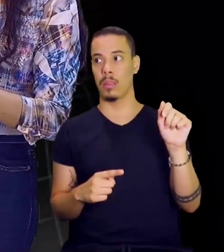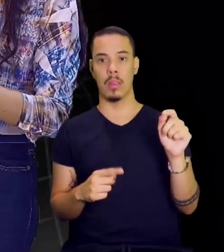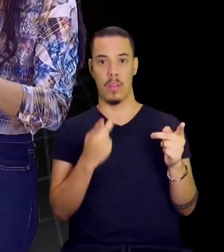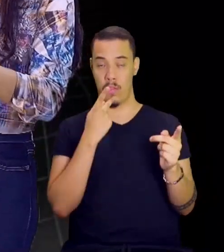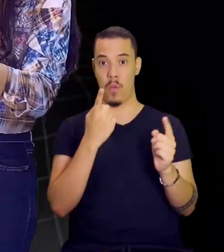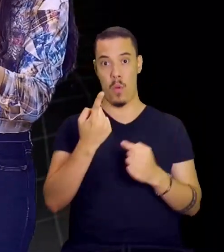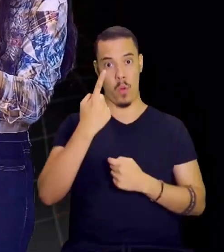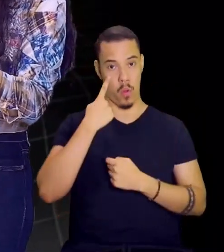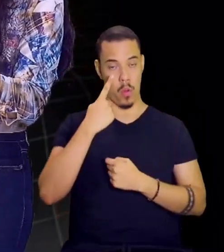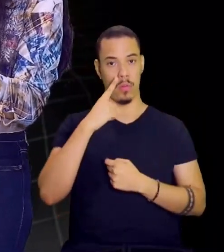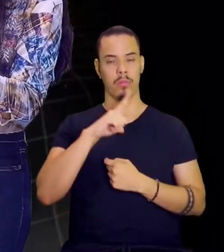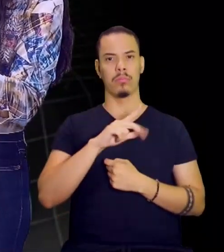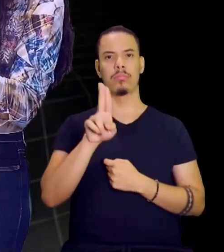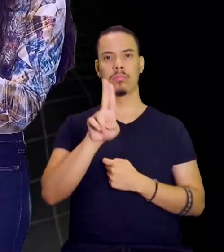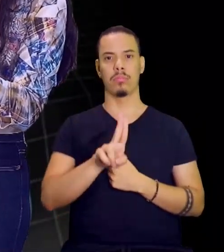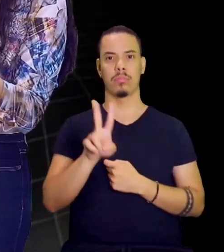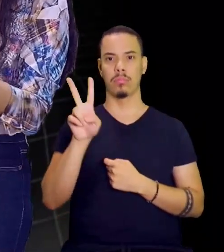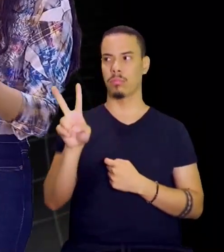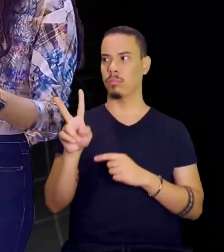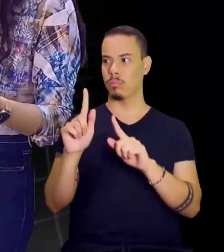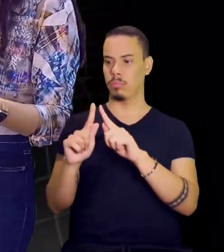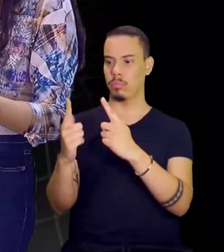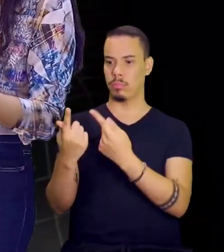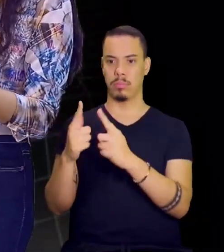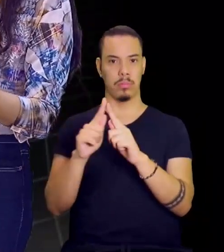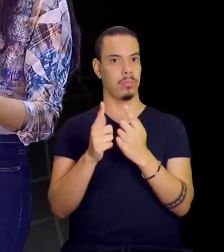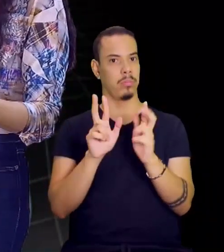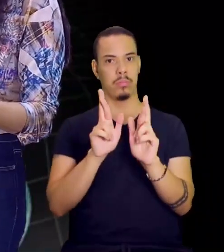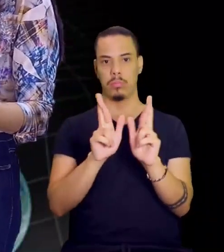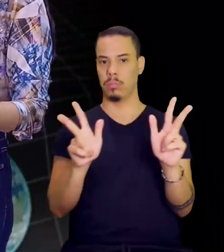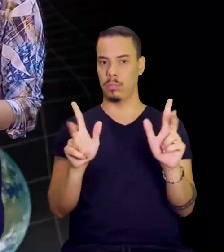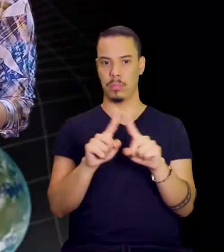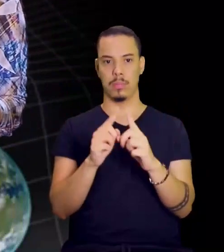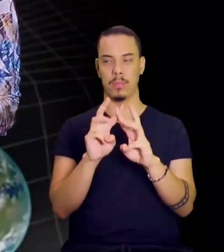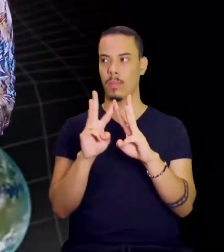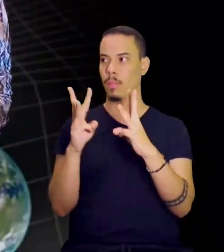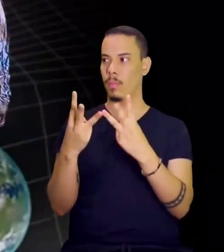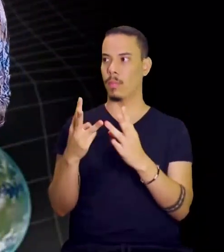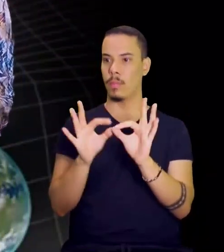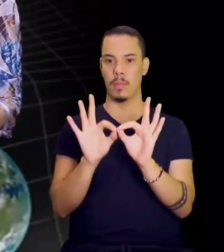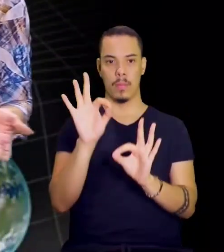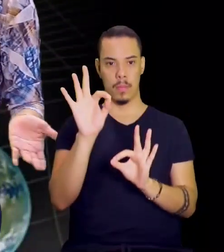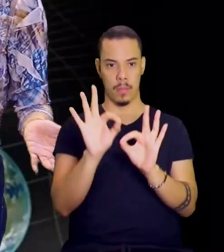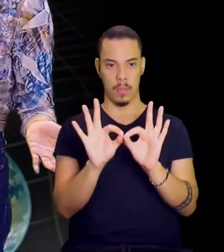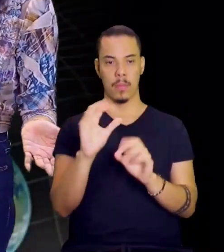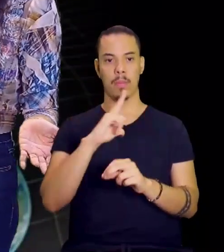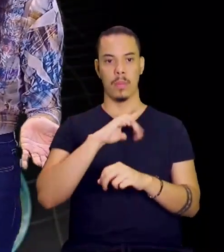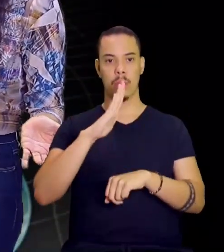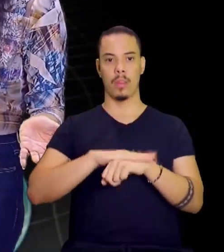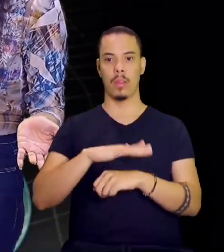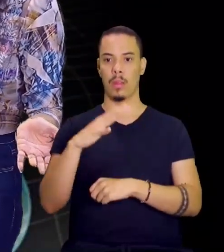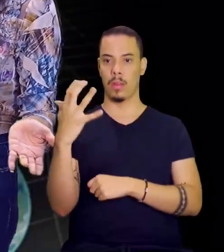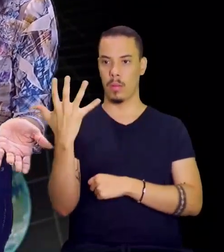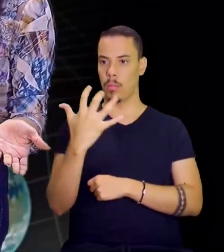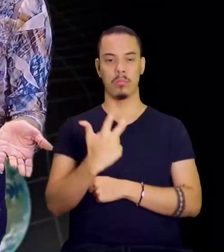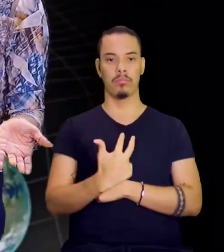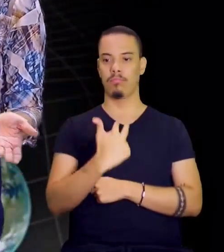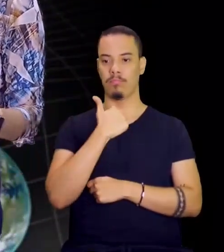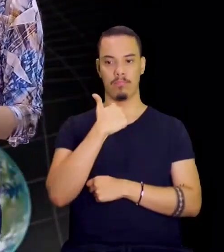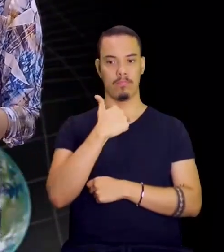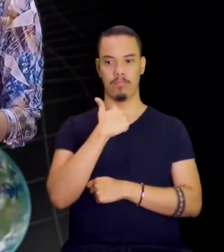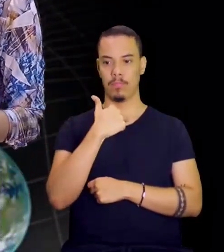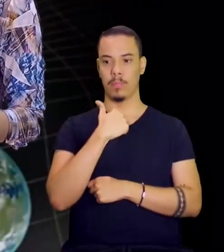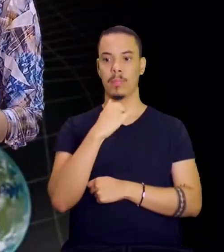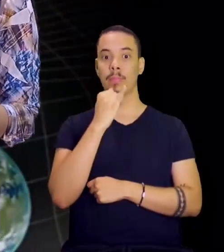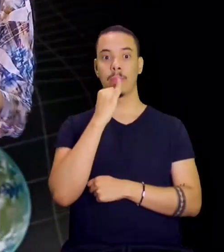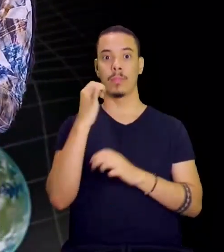ali trabalhando com 2 grandezas diferentes, né? Então você massa tem que ter cuidado e comprimento com isso. não pode, tempo e comprimento não pode. Pois é, exatamente. Elas podem se